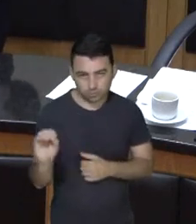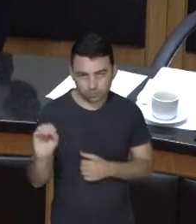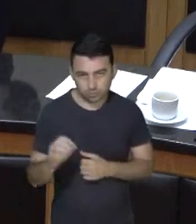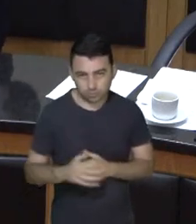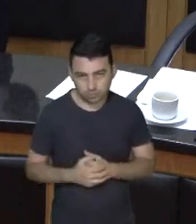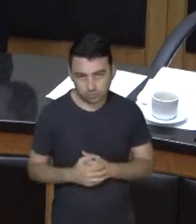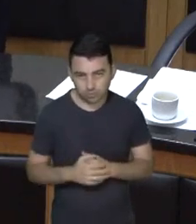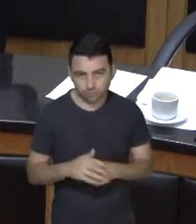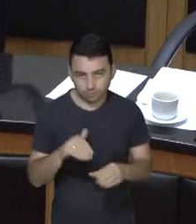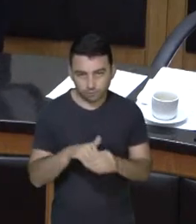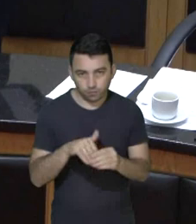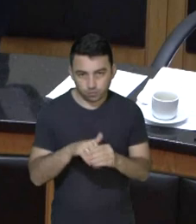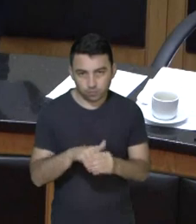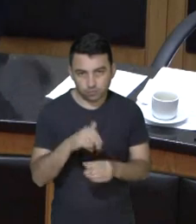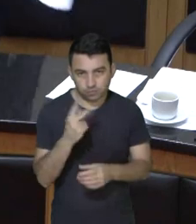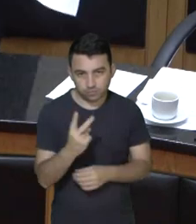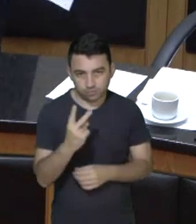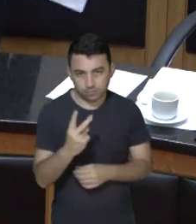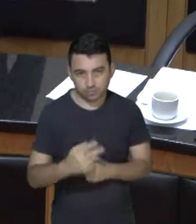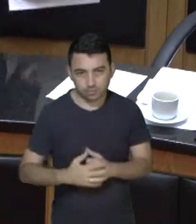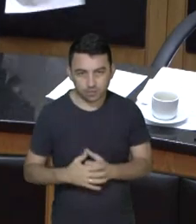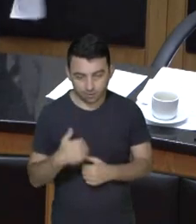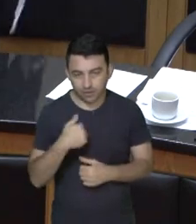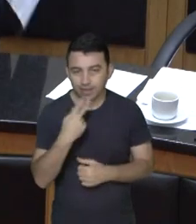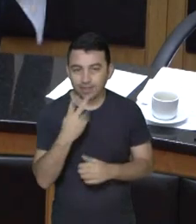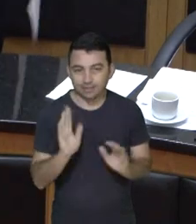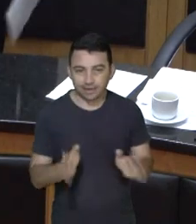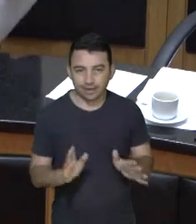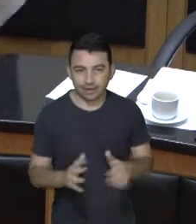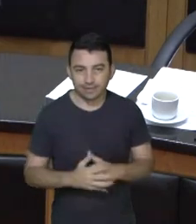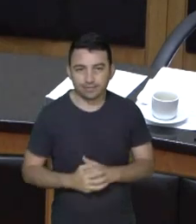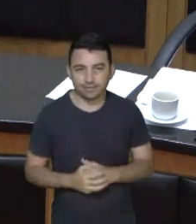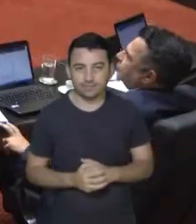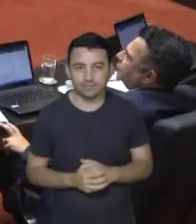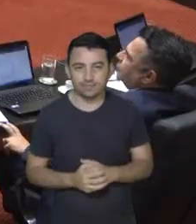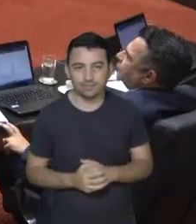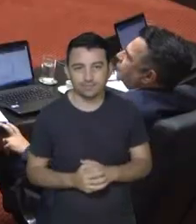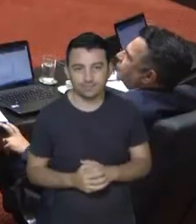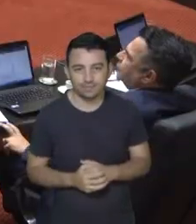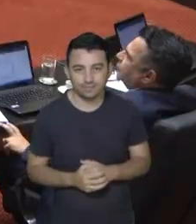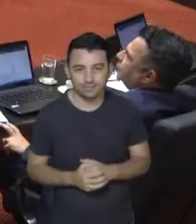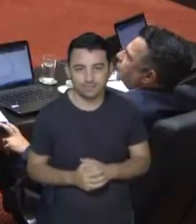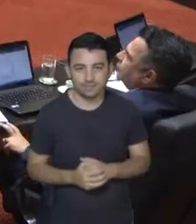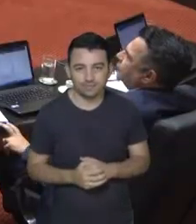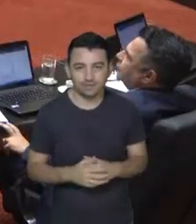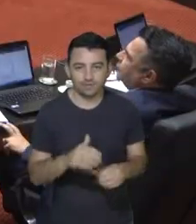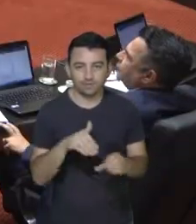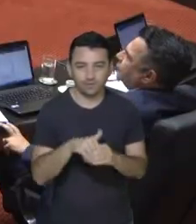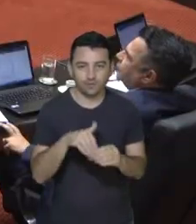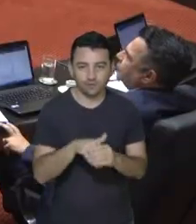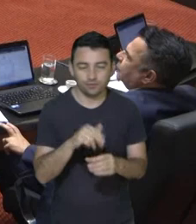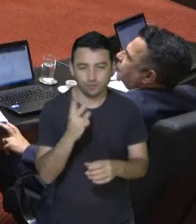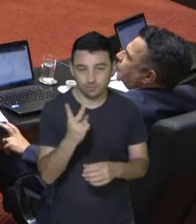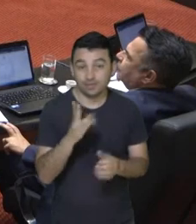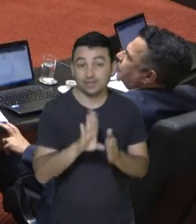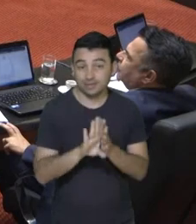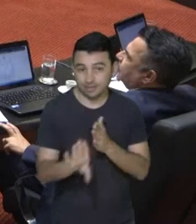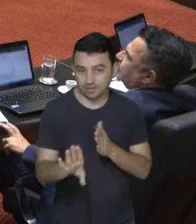voto dois. Tô falando. Rejeita a emenda. Está em discussão, senhores deputados. Então, voto dois, rejeitando a